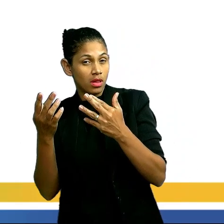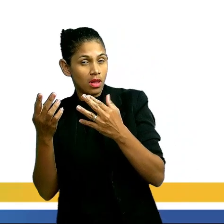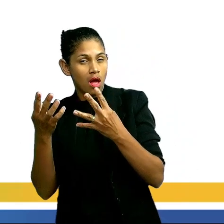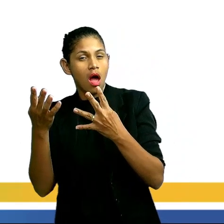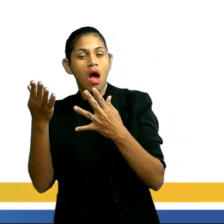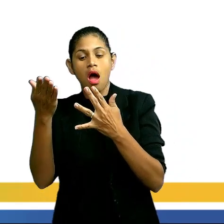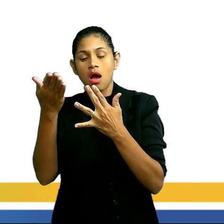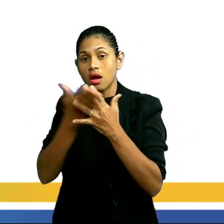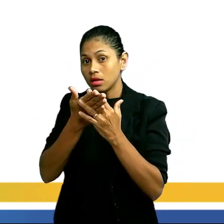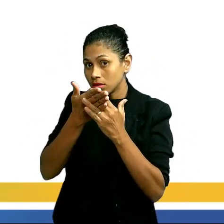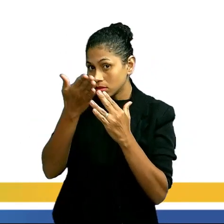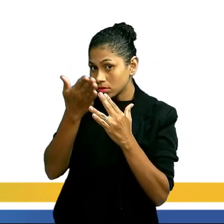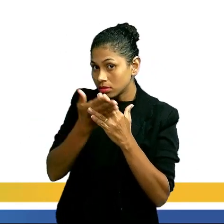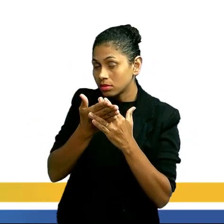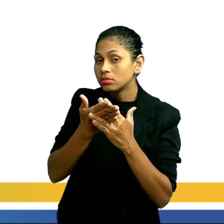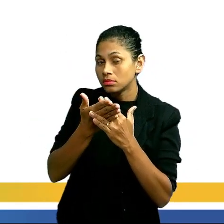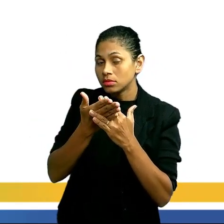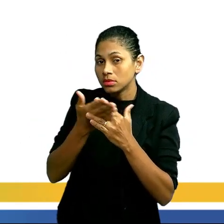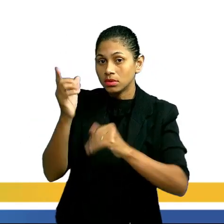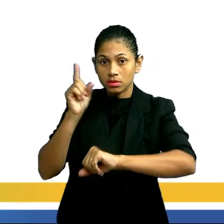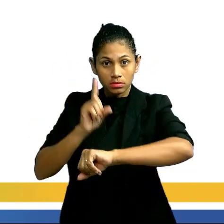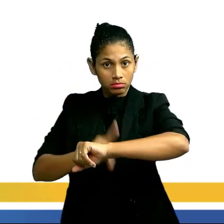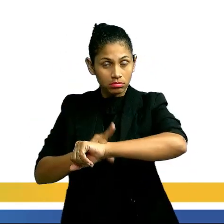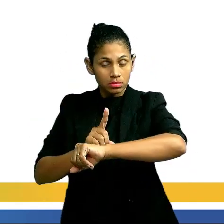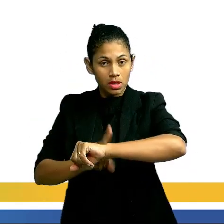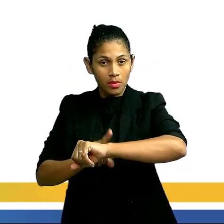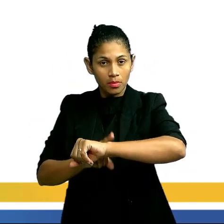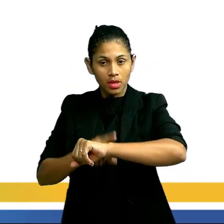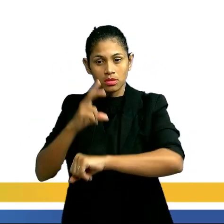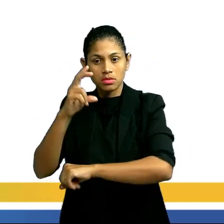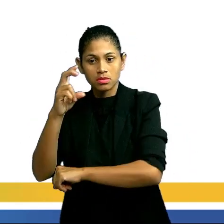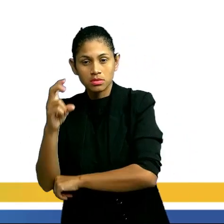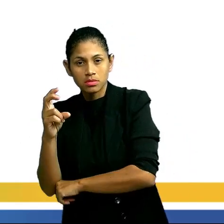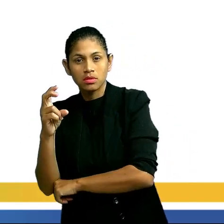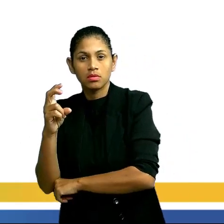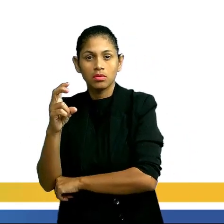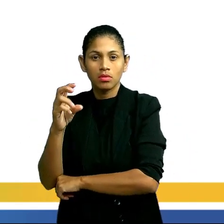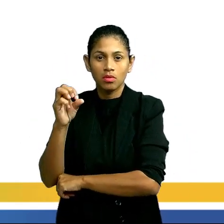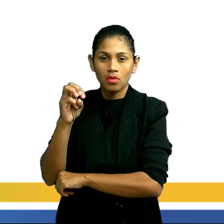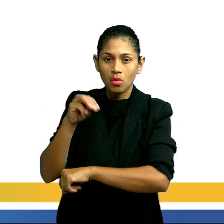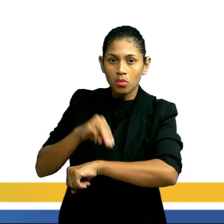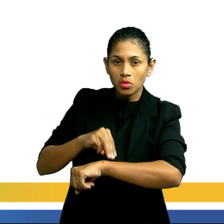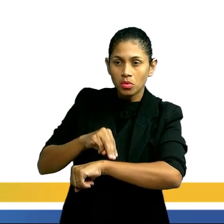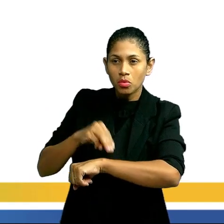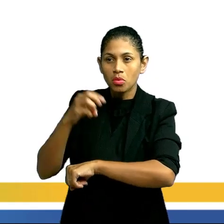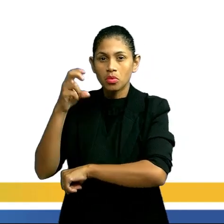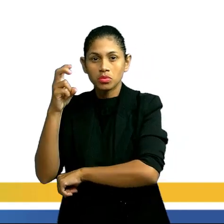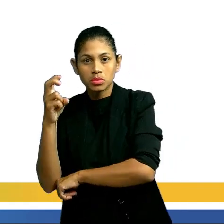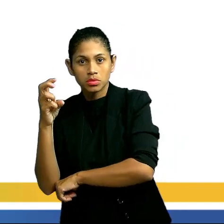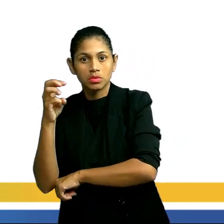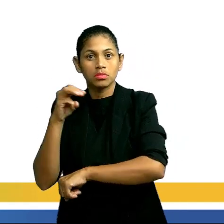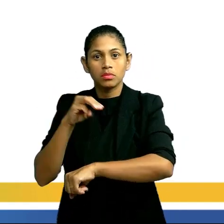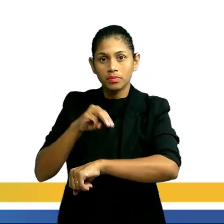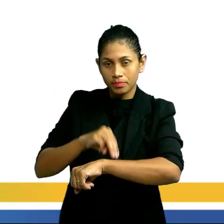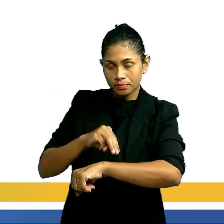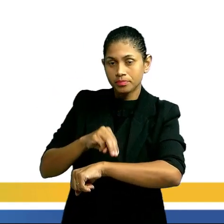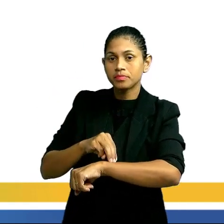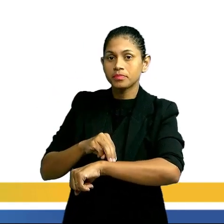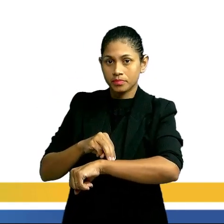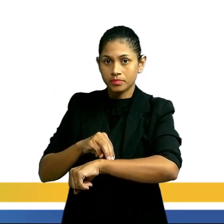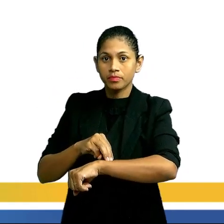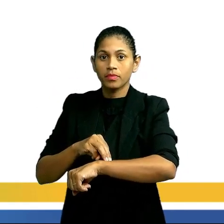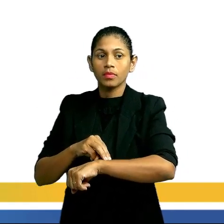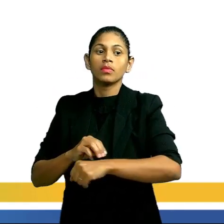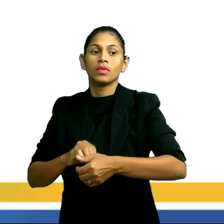de 5 em 5 minutos. Então, pode ser de 0 a 5, de 5 a 10, de 10